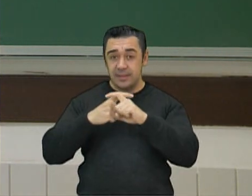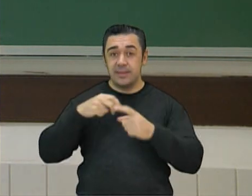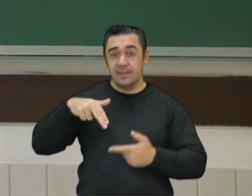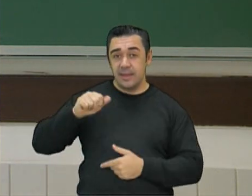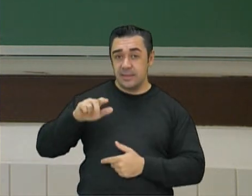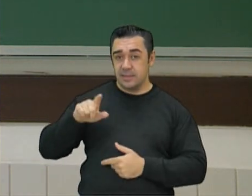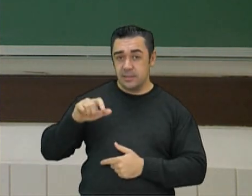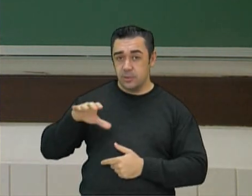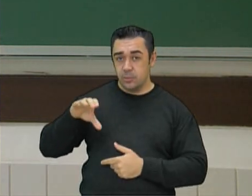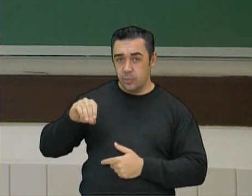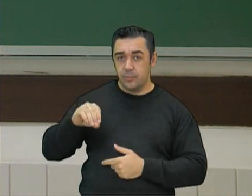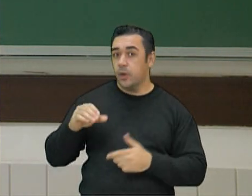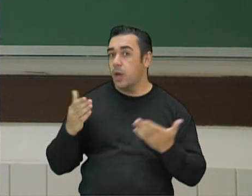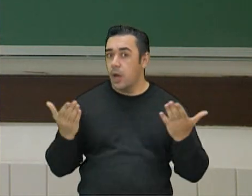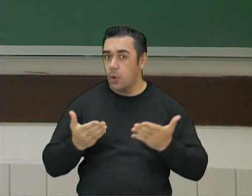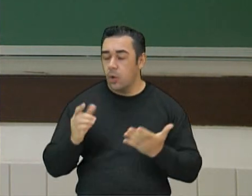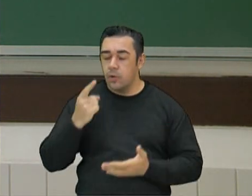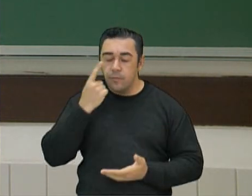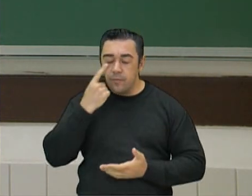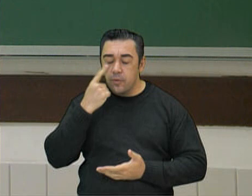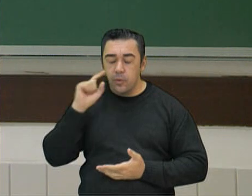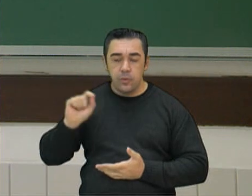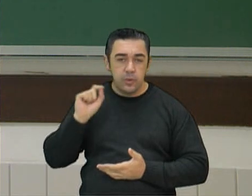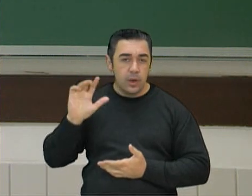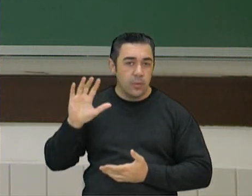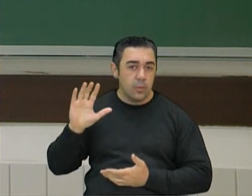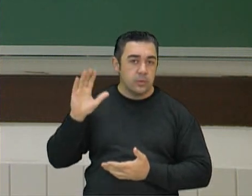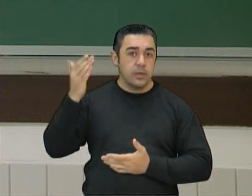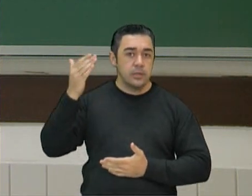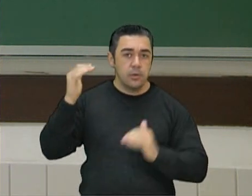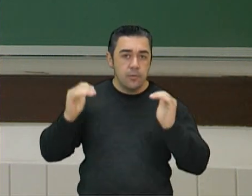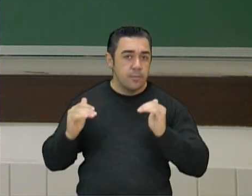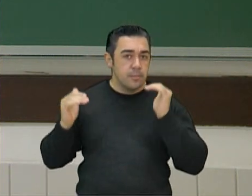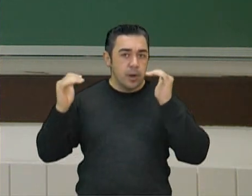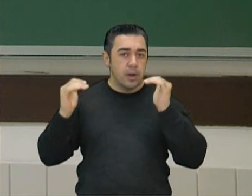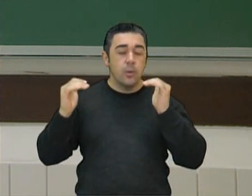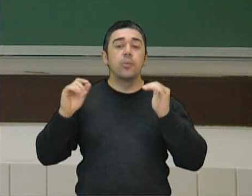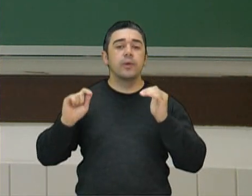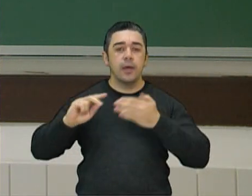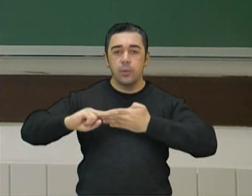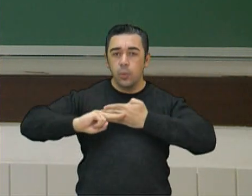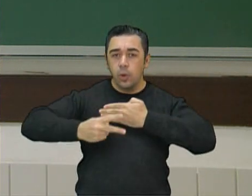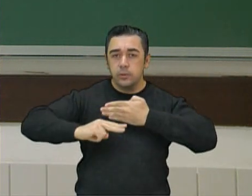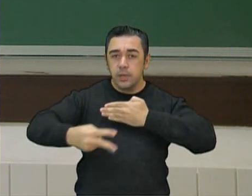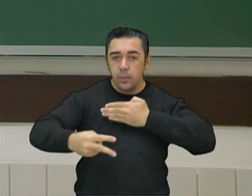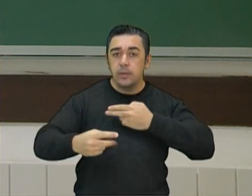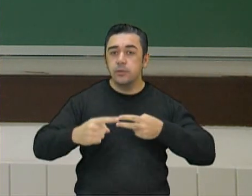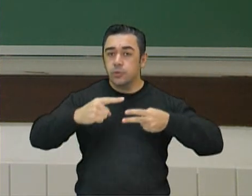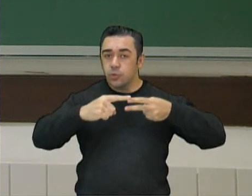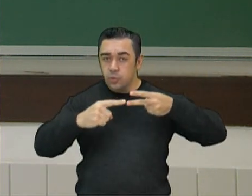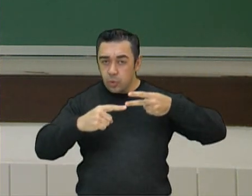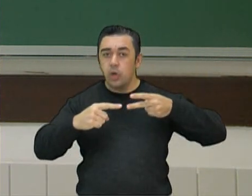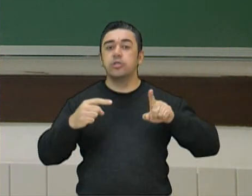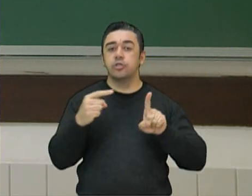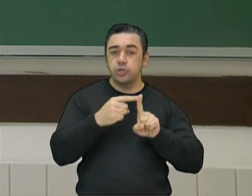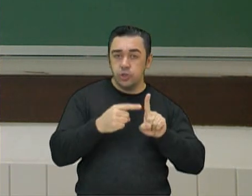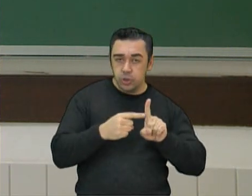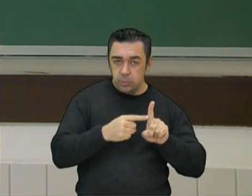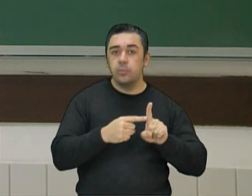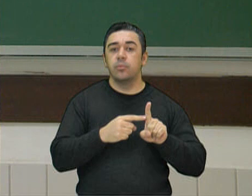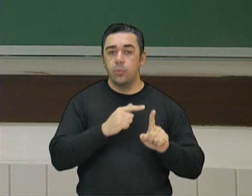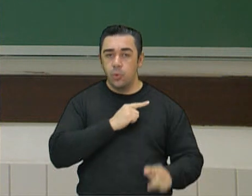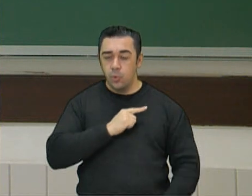falar sobre um dos efeitos, ou o maior efeito, a maior consequência desses dois sistemas de governo